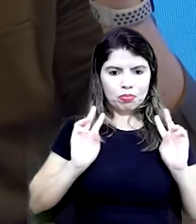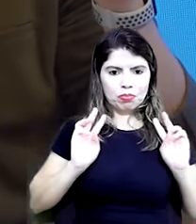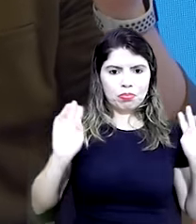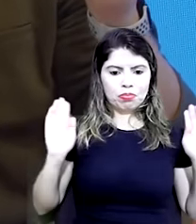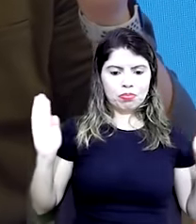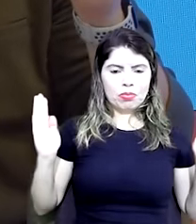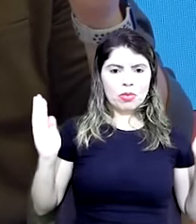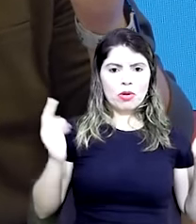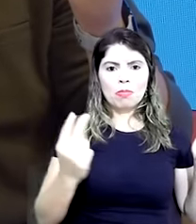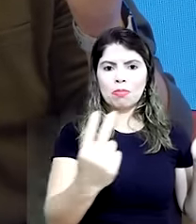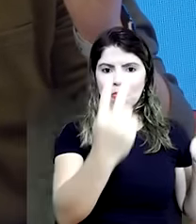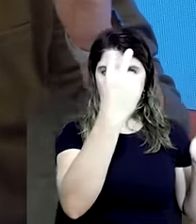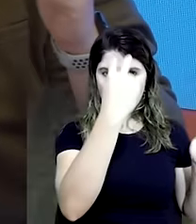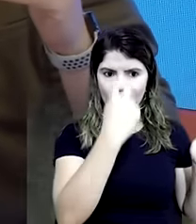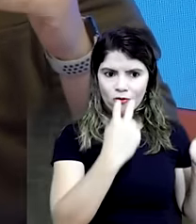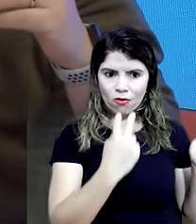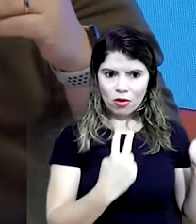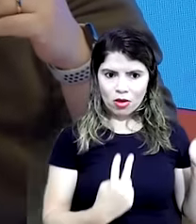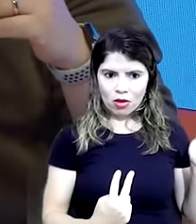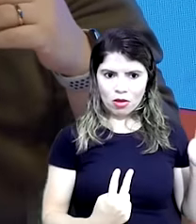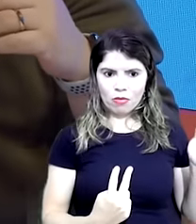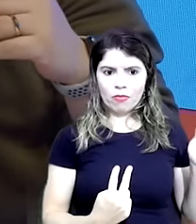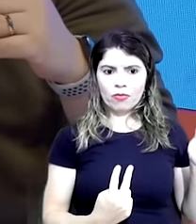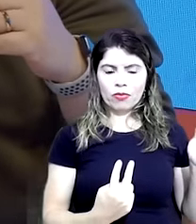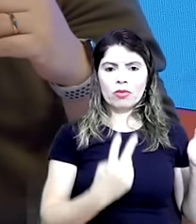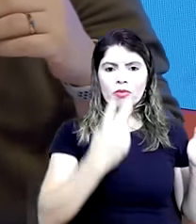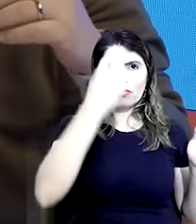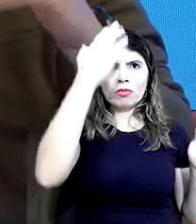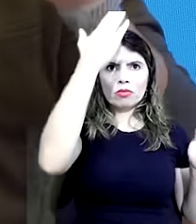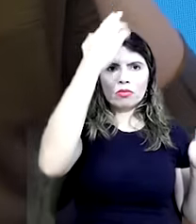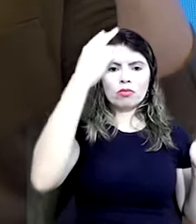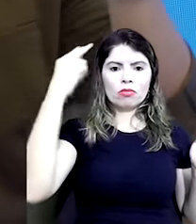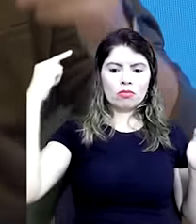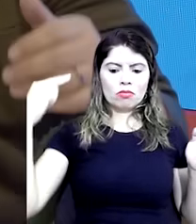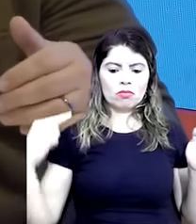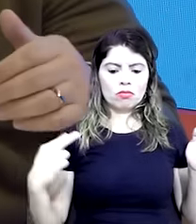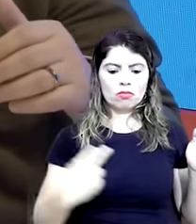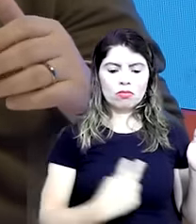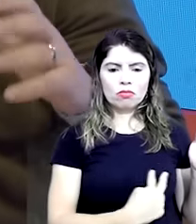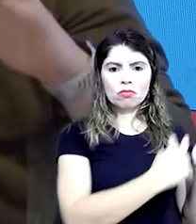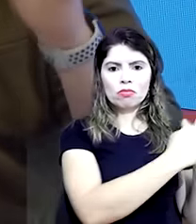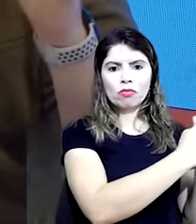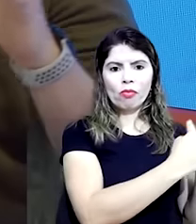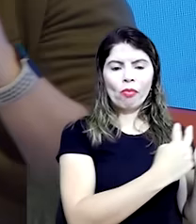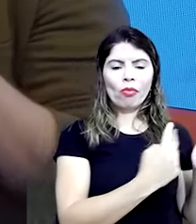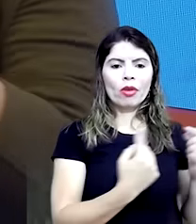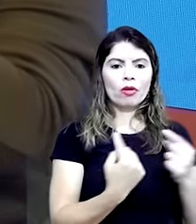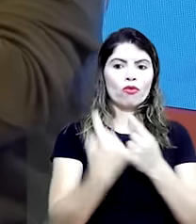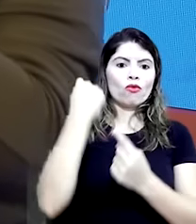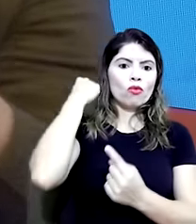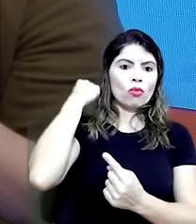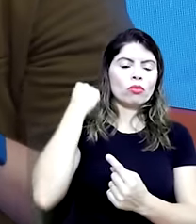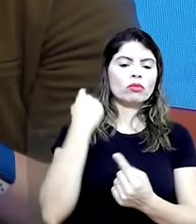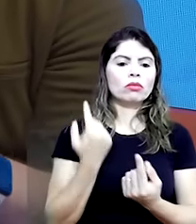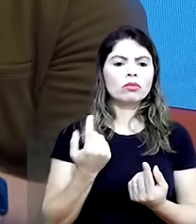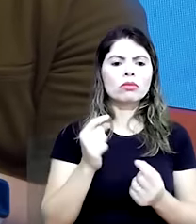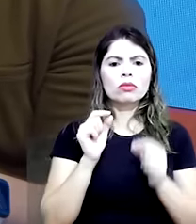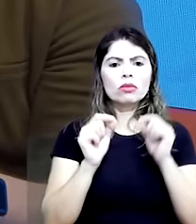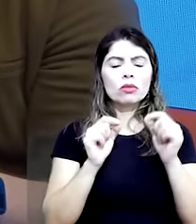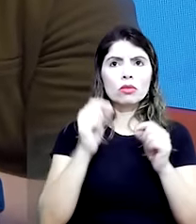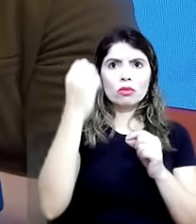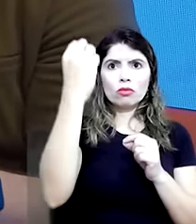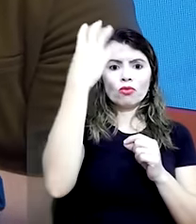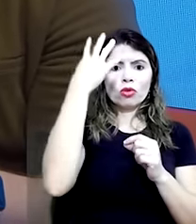você Você tem o a frente a a parte da frente a parte de cima lateral lateral os o fundo O que que a gente faz na na